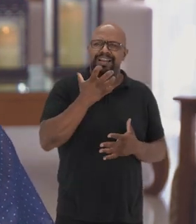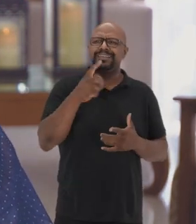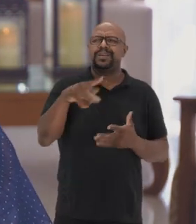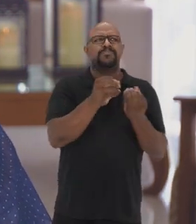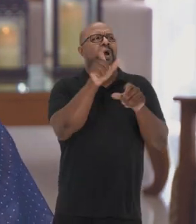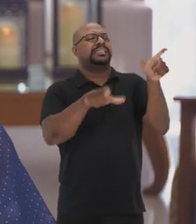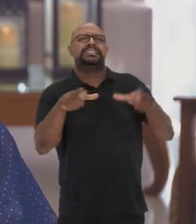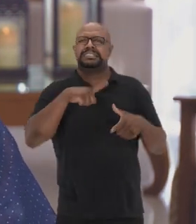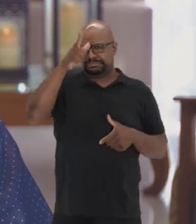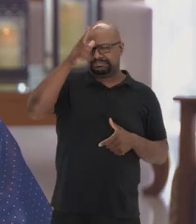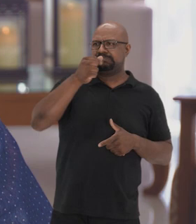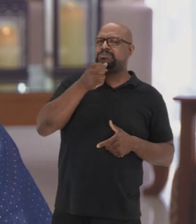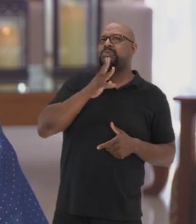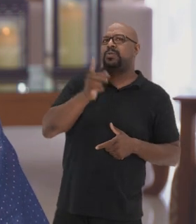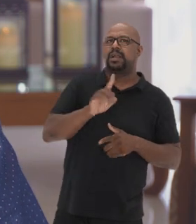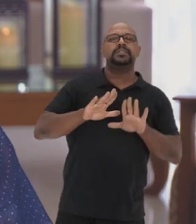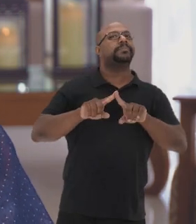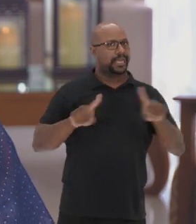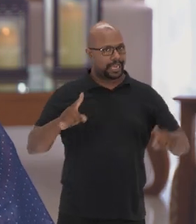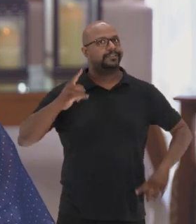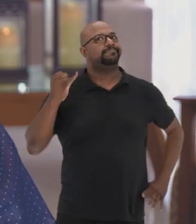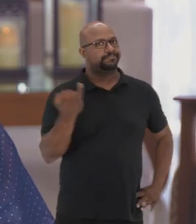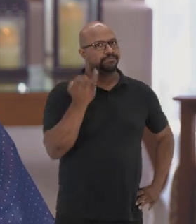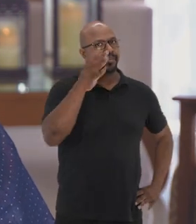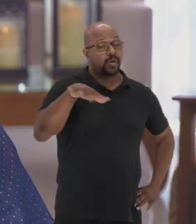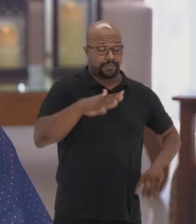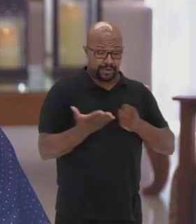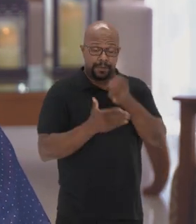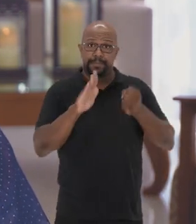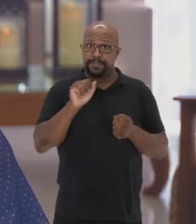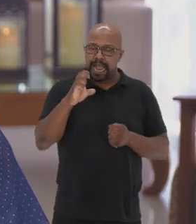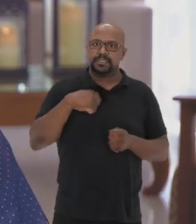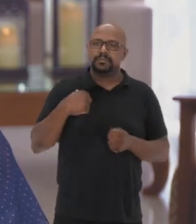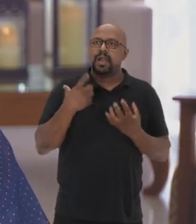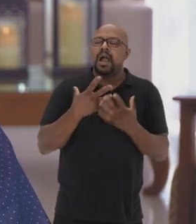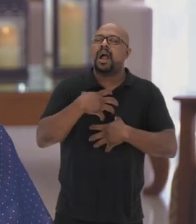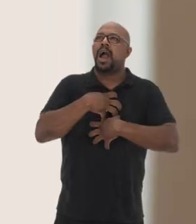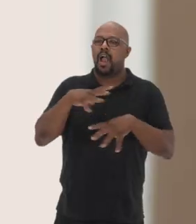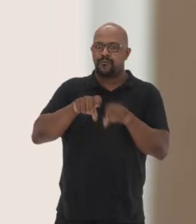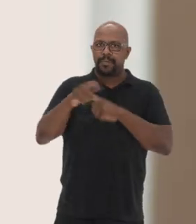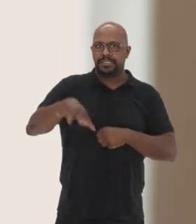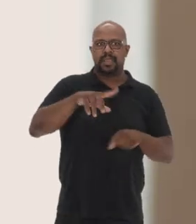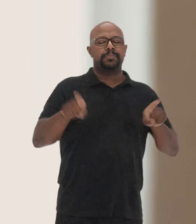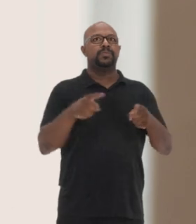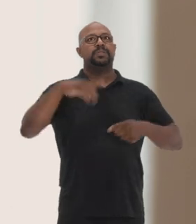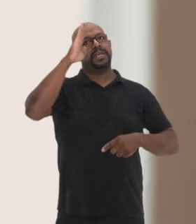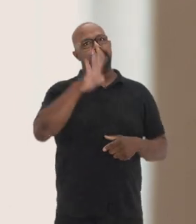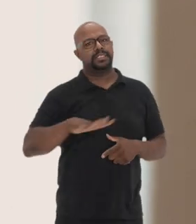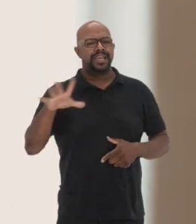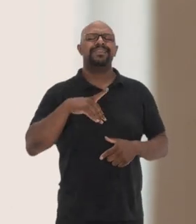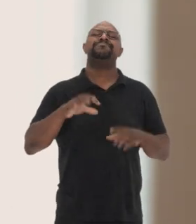desconhecida para muita gente mas extremamente importante como base para formação da música brasileira que é sem dúvida